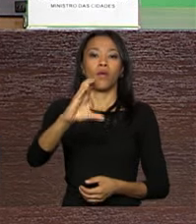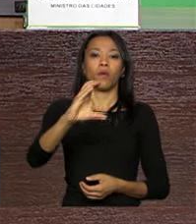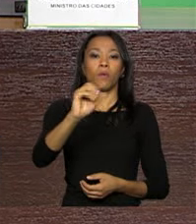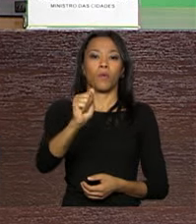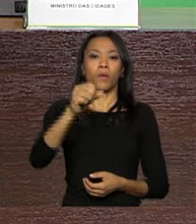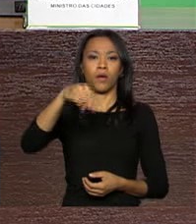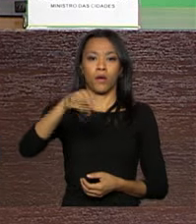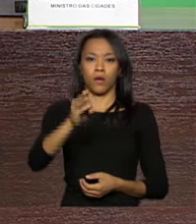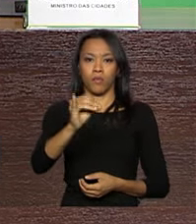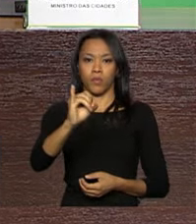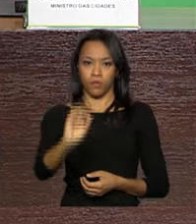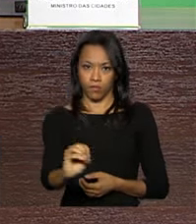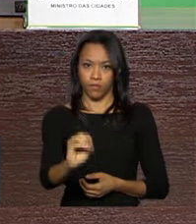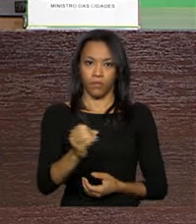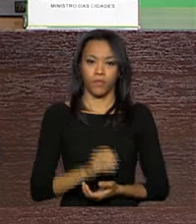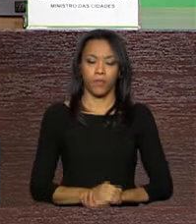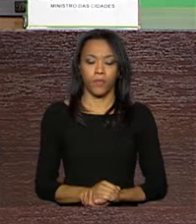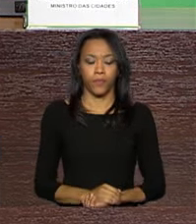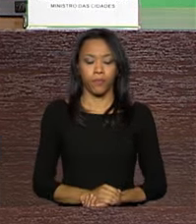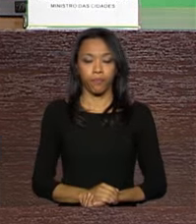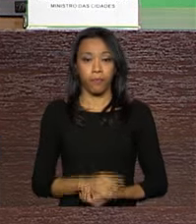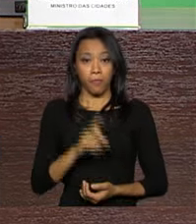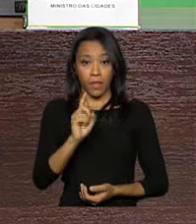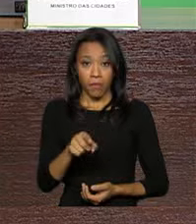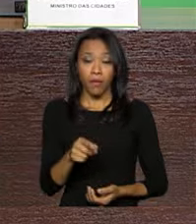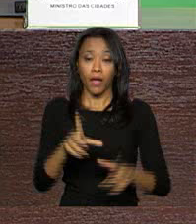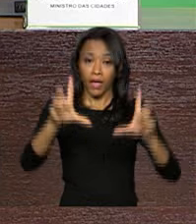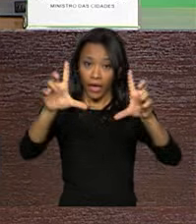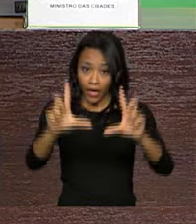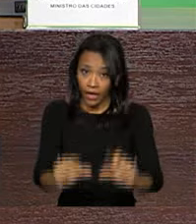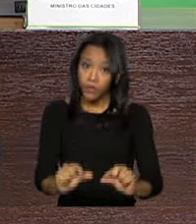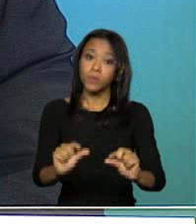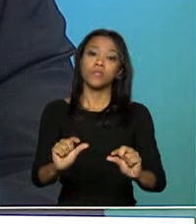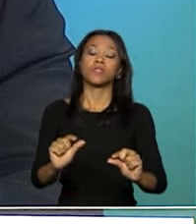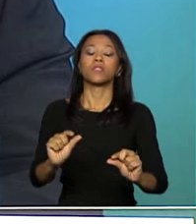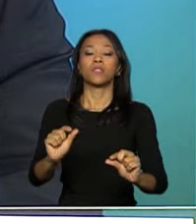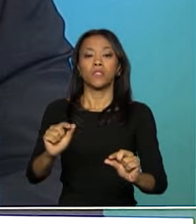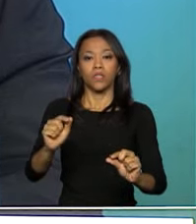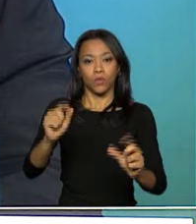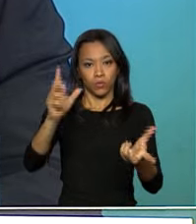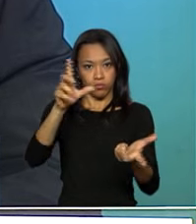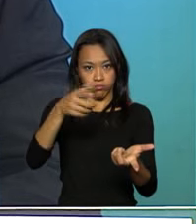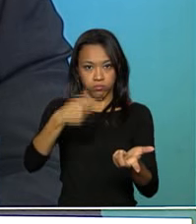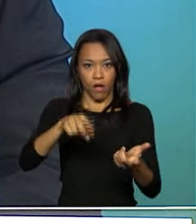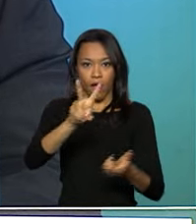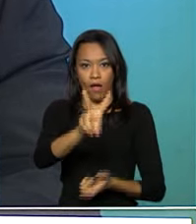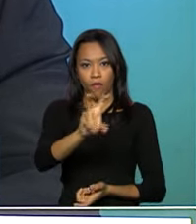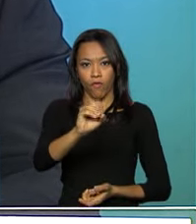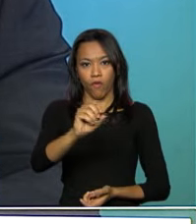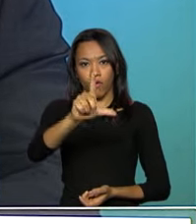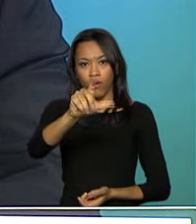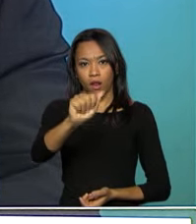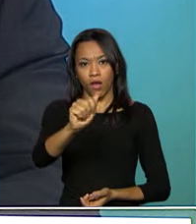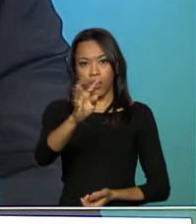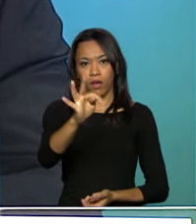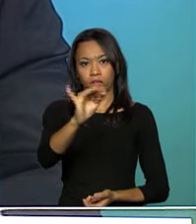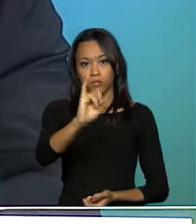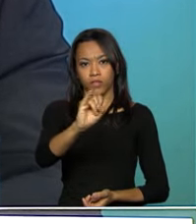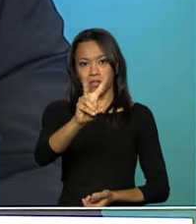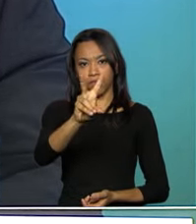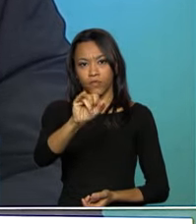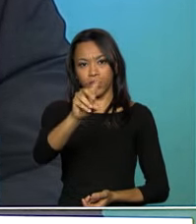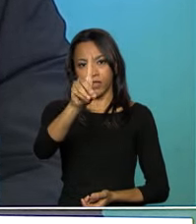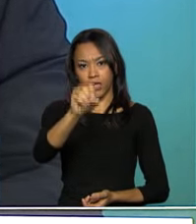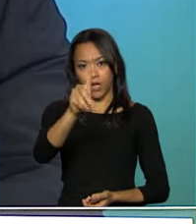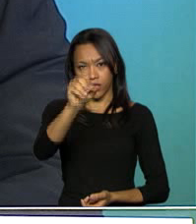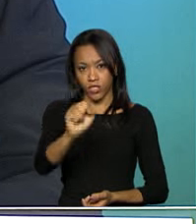nossa a nossa principal ação para reduzir a volatilidade trazer mais estabilidade à economia brasileira já Nossas ações já estão